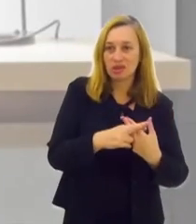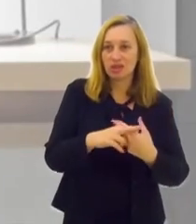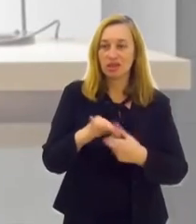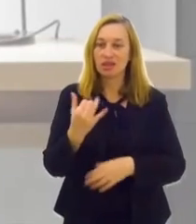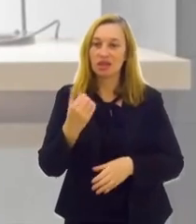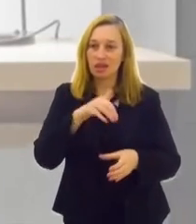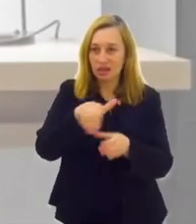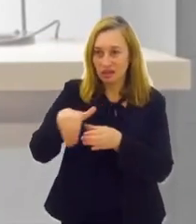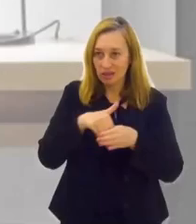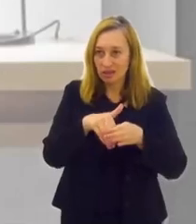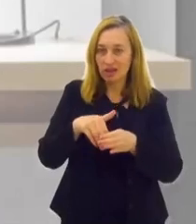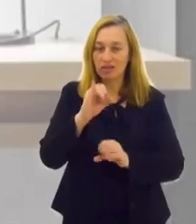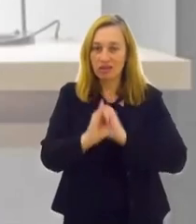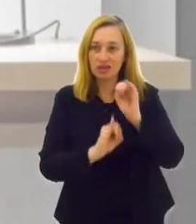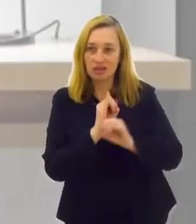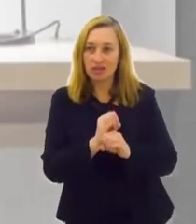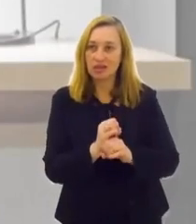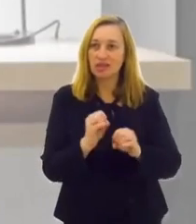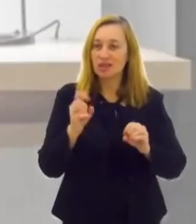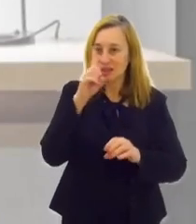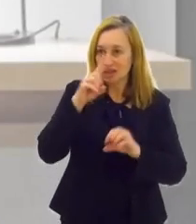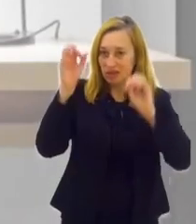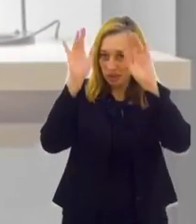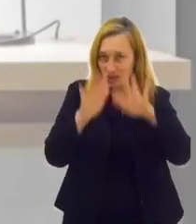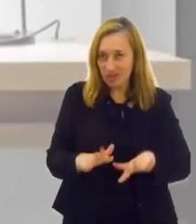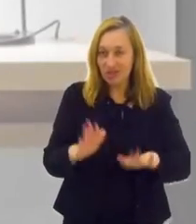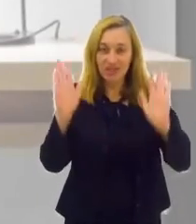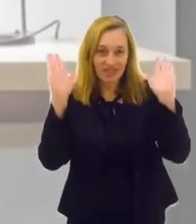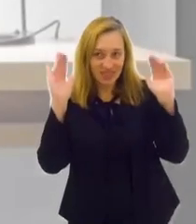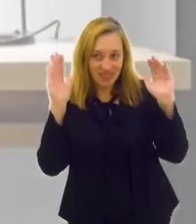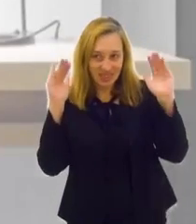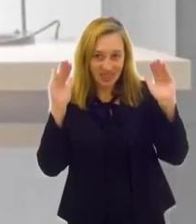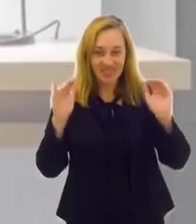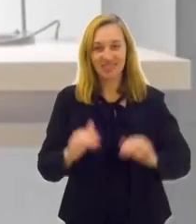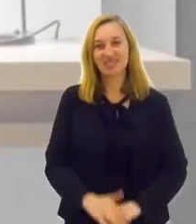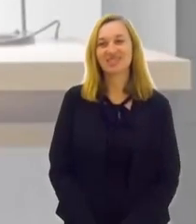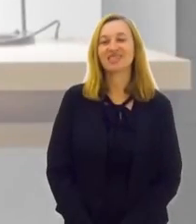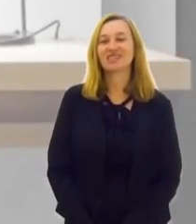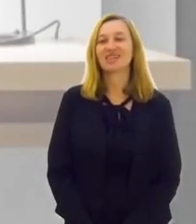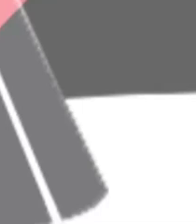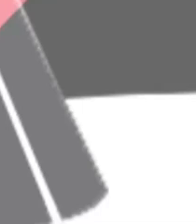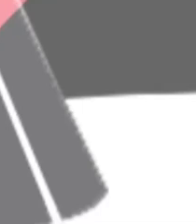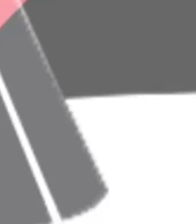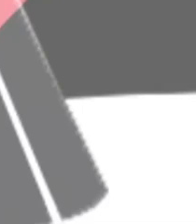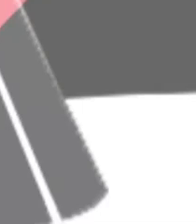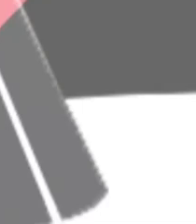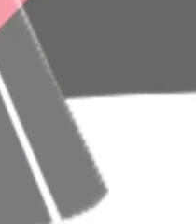campanha eleitoral na internet. Fiquem com Deus e até o nosso próximo programa.